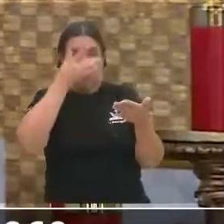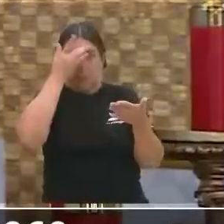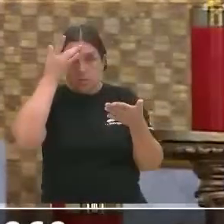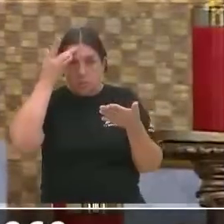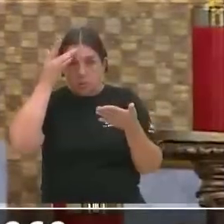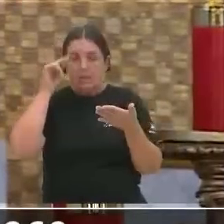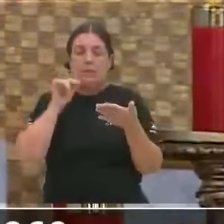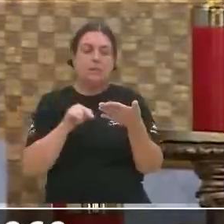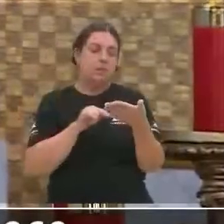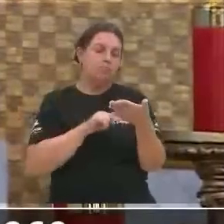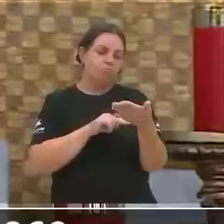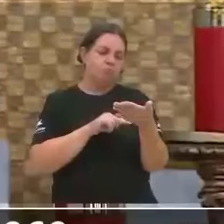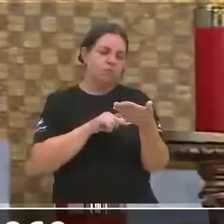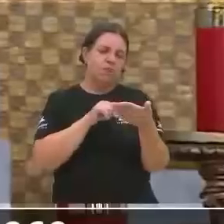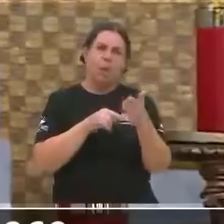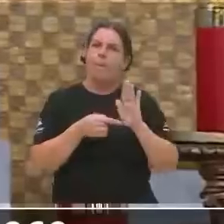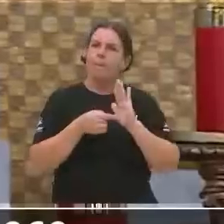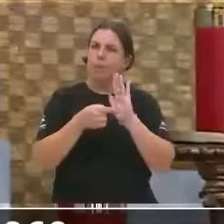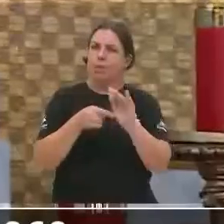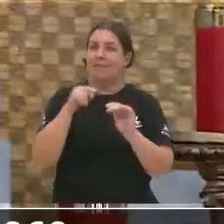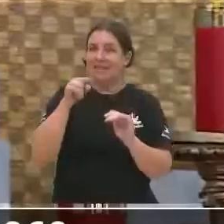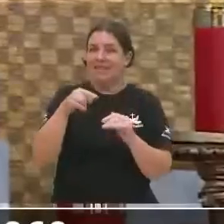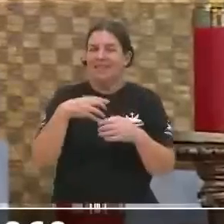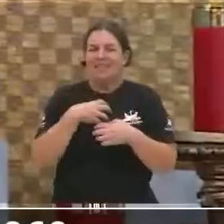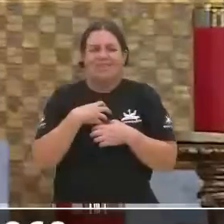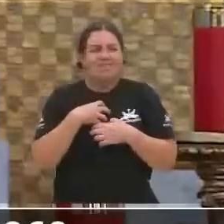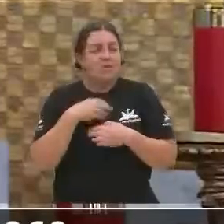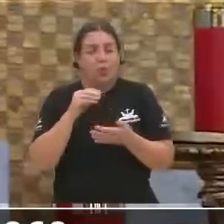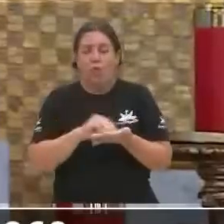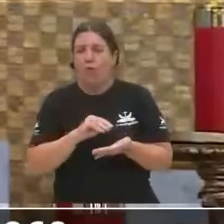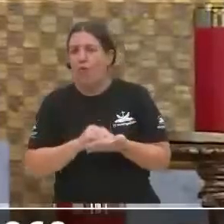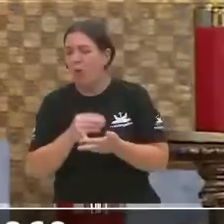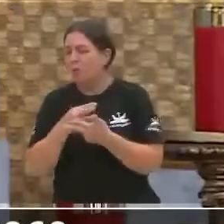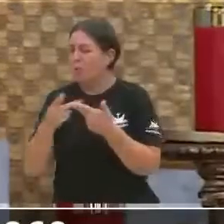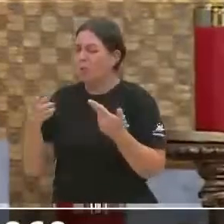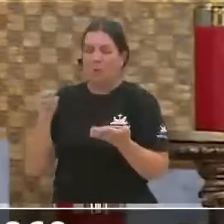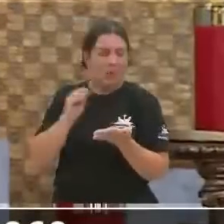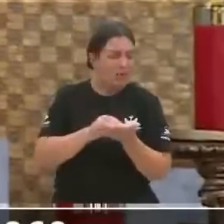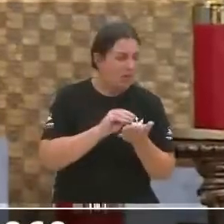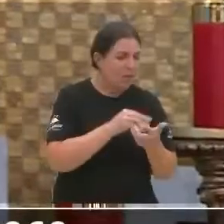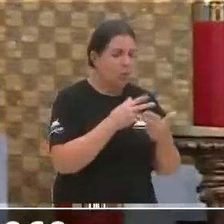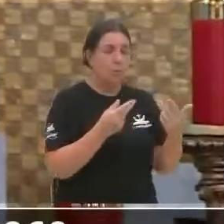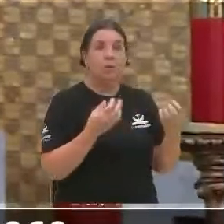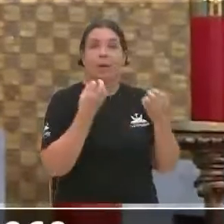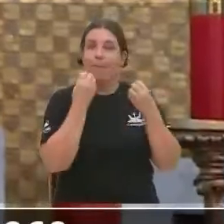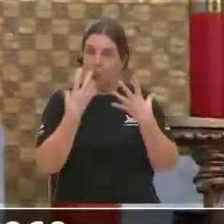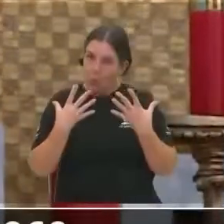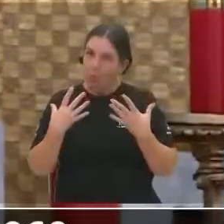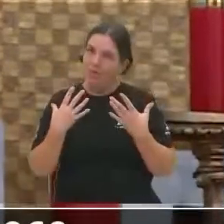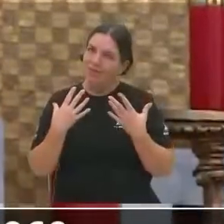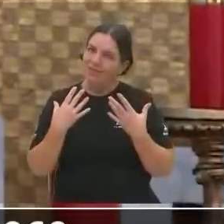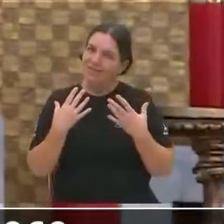eles mostram que essa insatisfação do mundo é benéfica